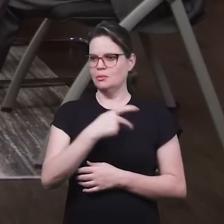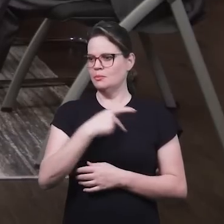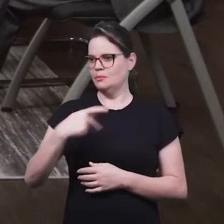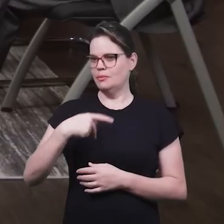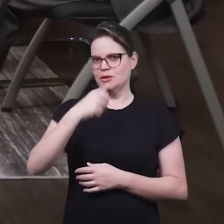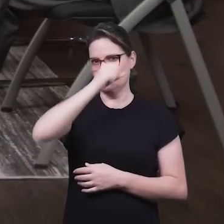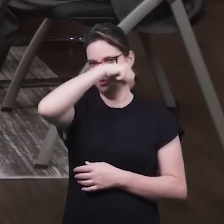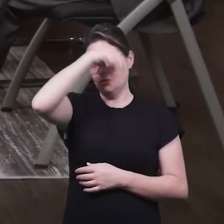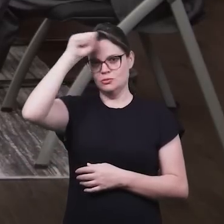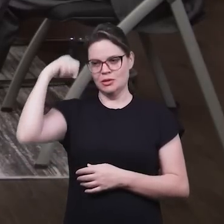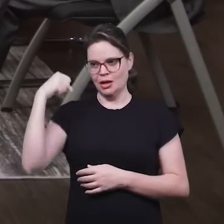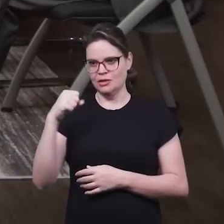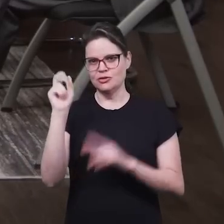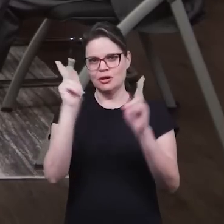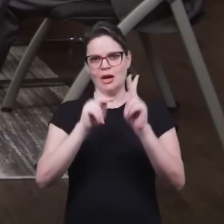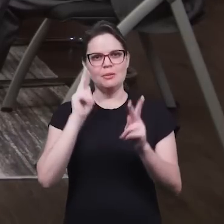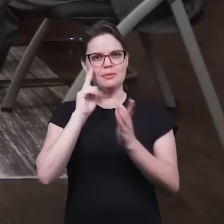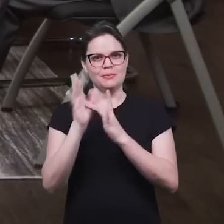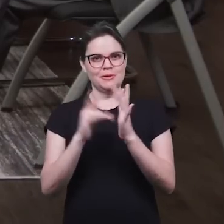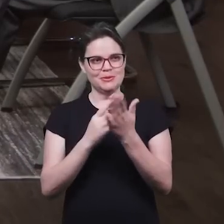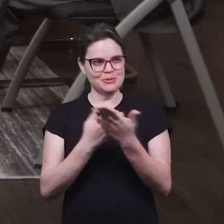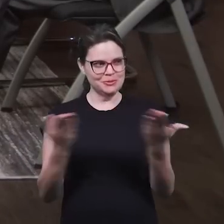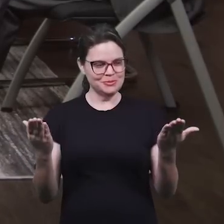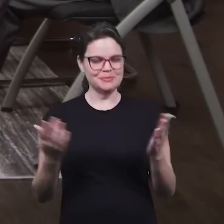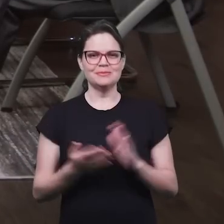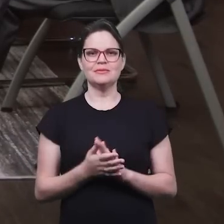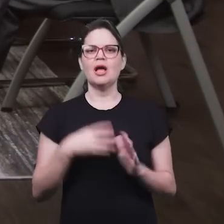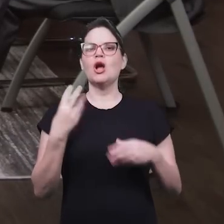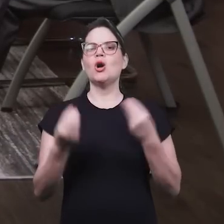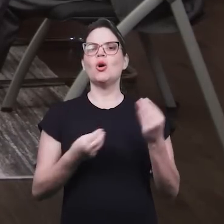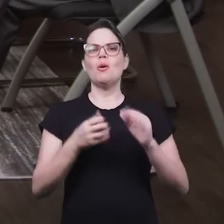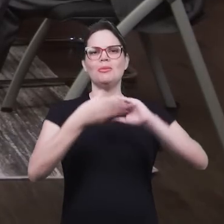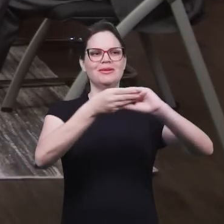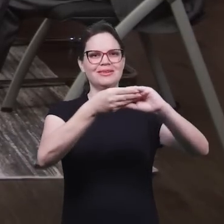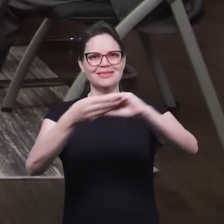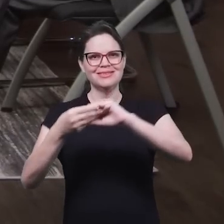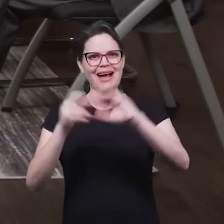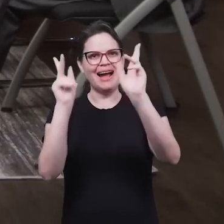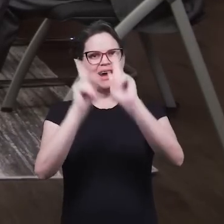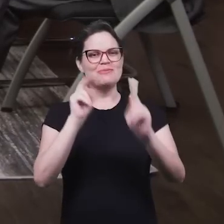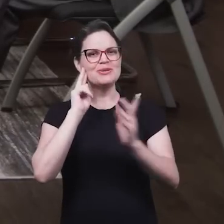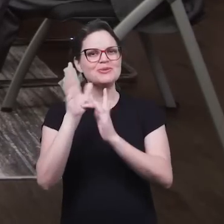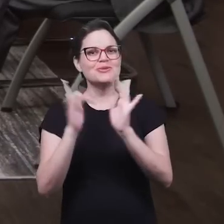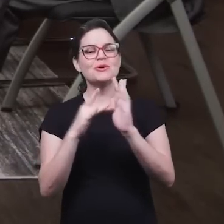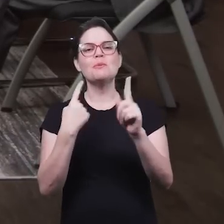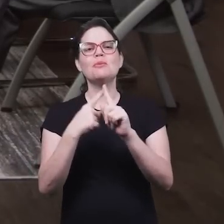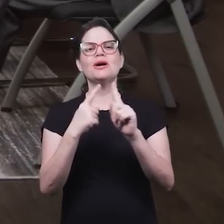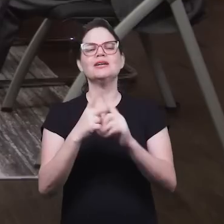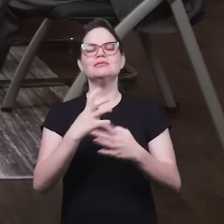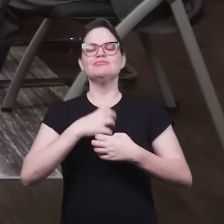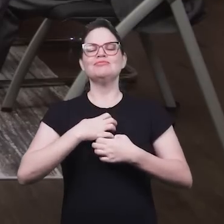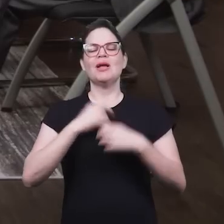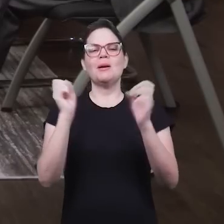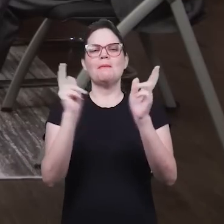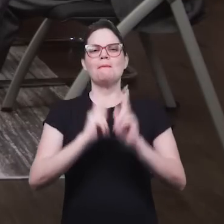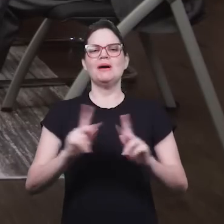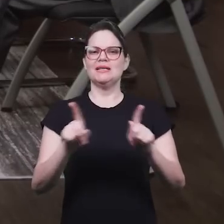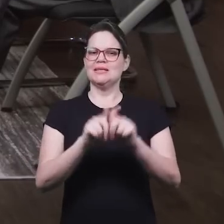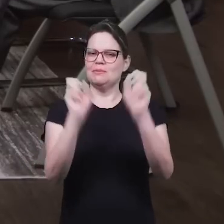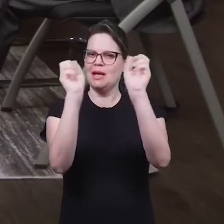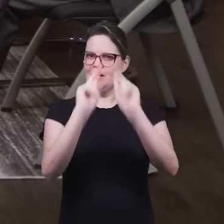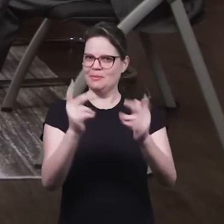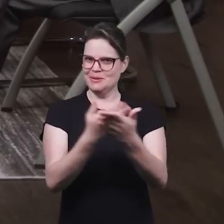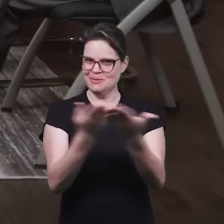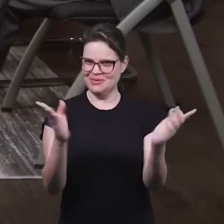Pastor Sérgio Souza, paz do Senhor Jesus. Muito bem. Essa maneira de nos cumprimentarmos é porque nós vivemos essa paz e nós falamos dela para